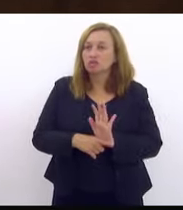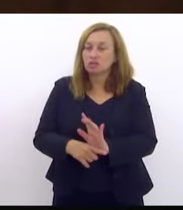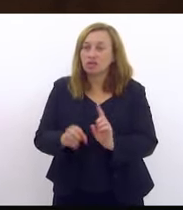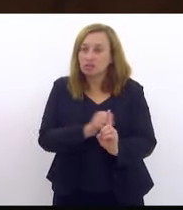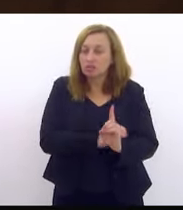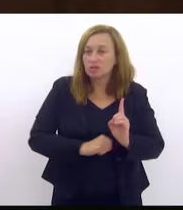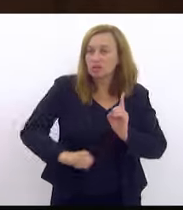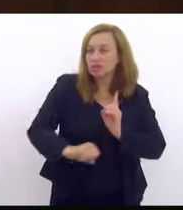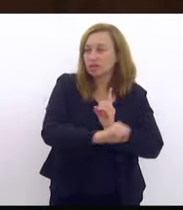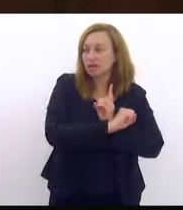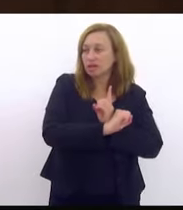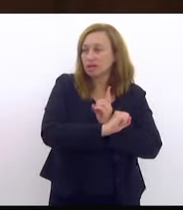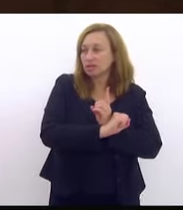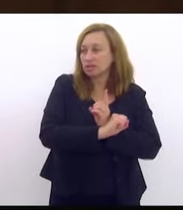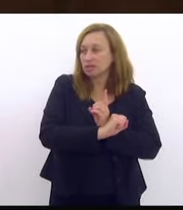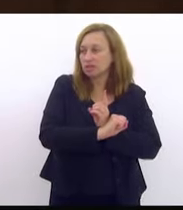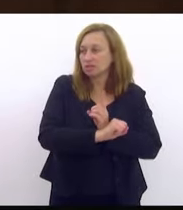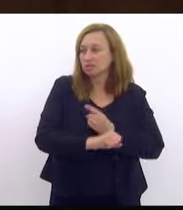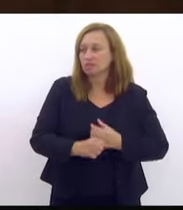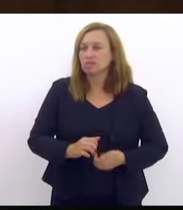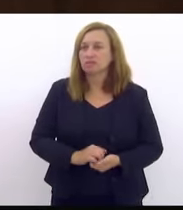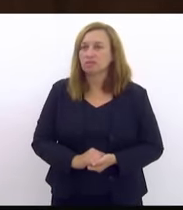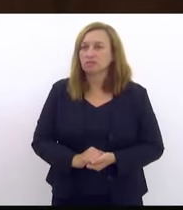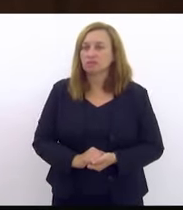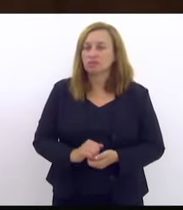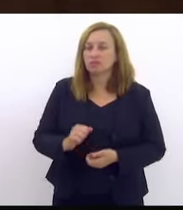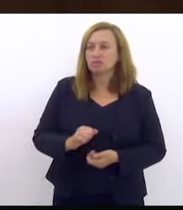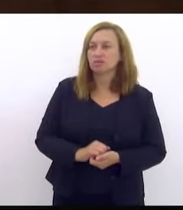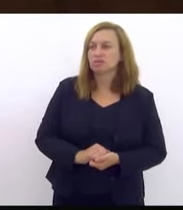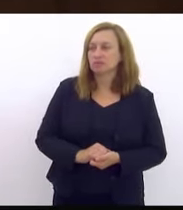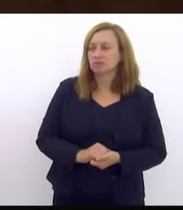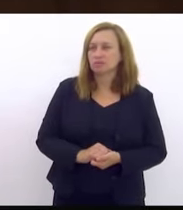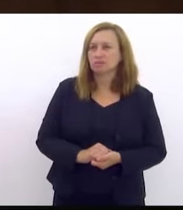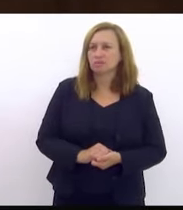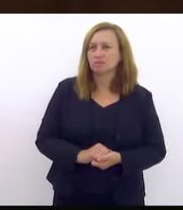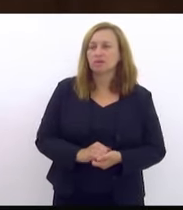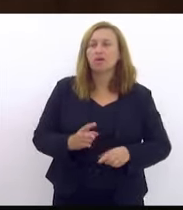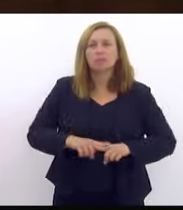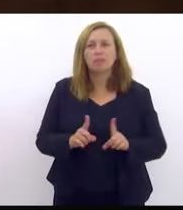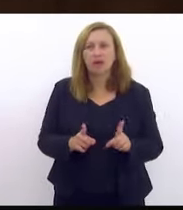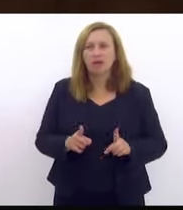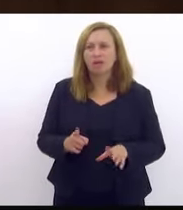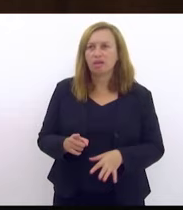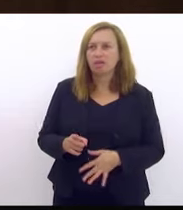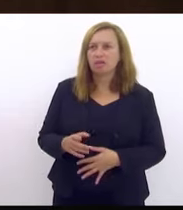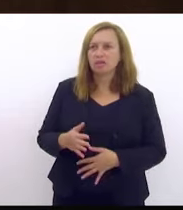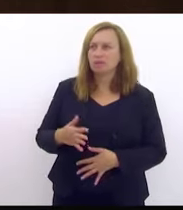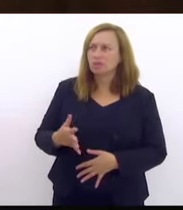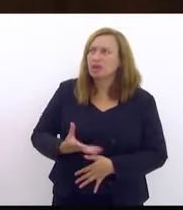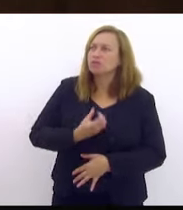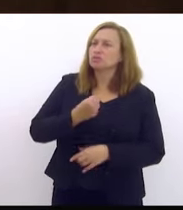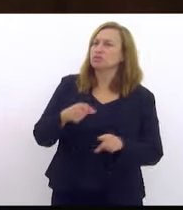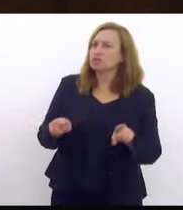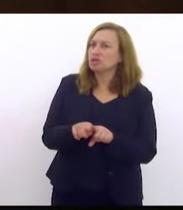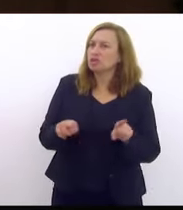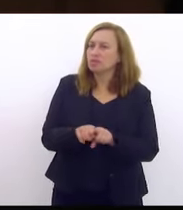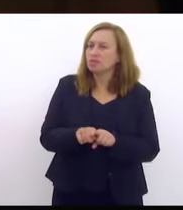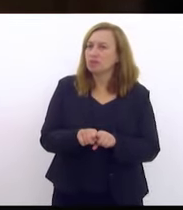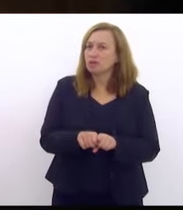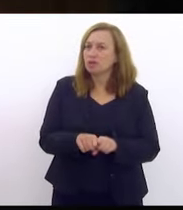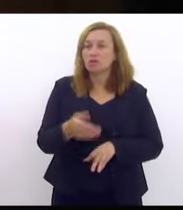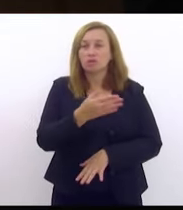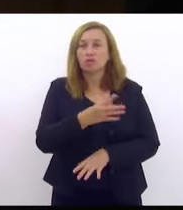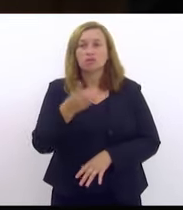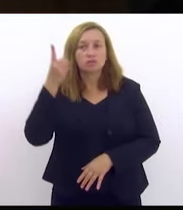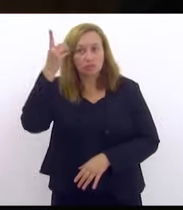humano da população de modo geral. Mas me espanta também o referido deputado ser parte da base do